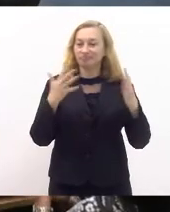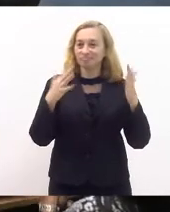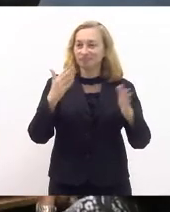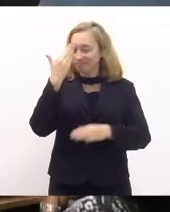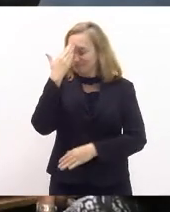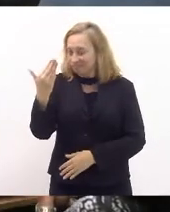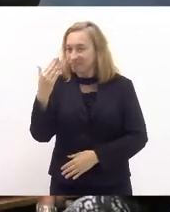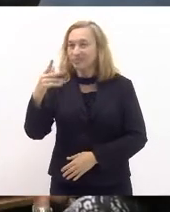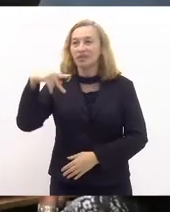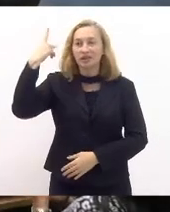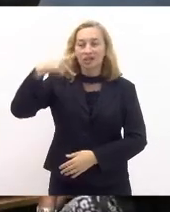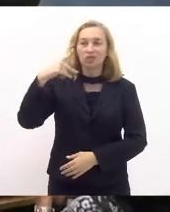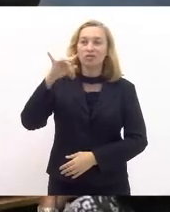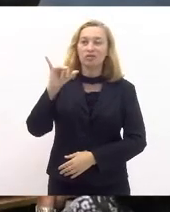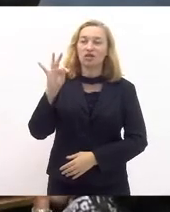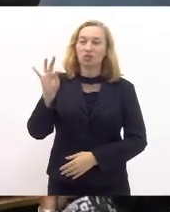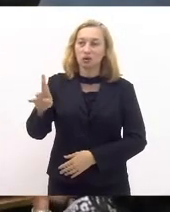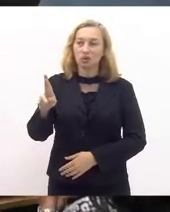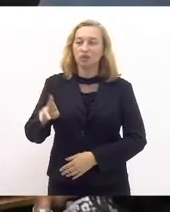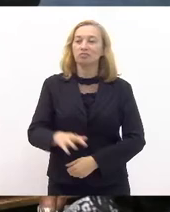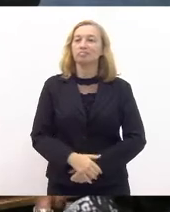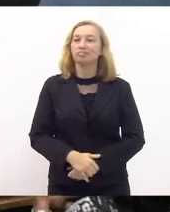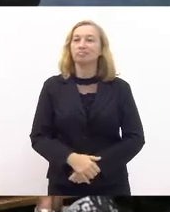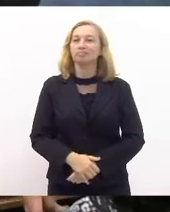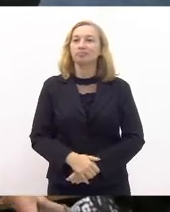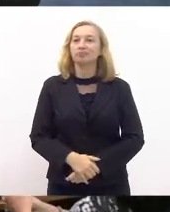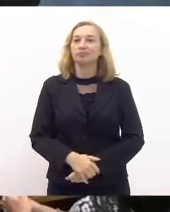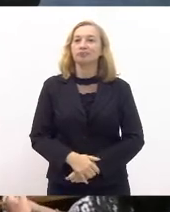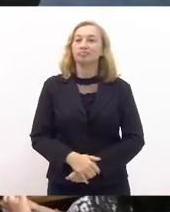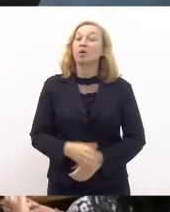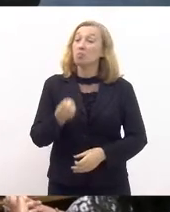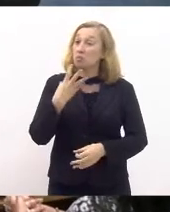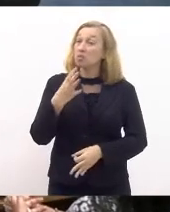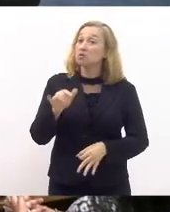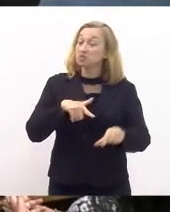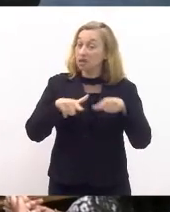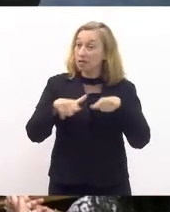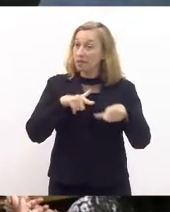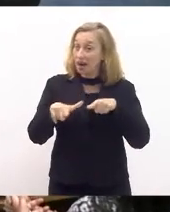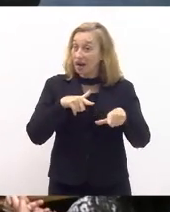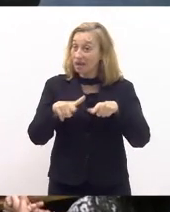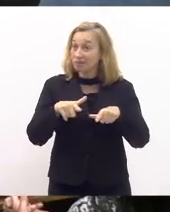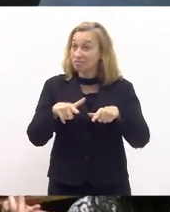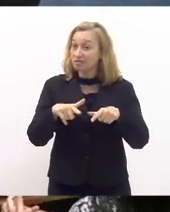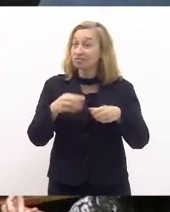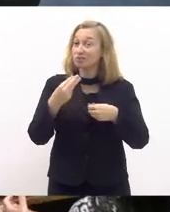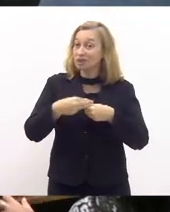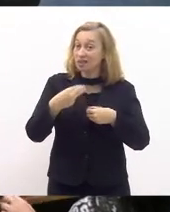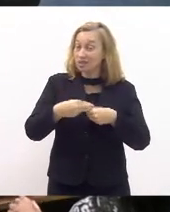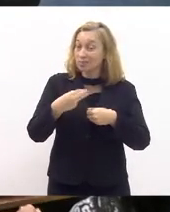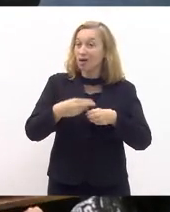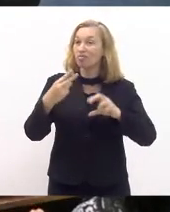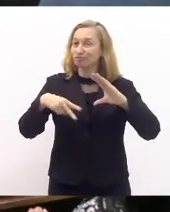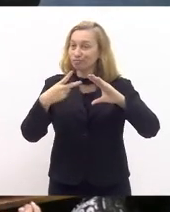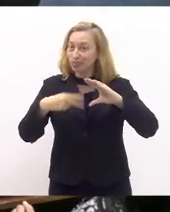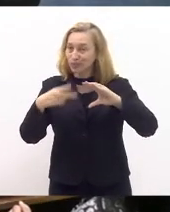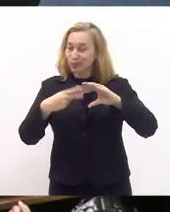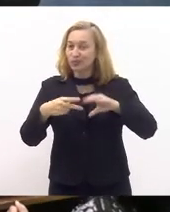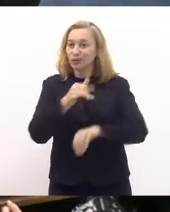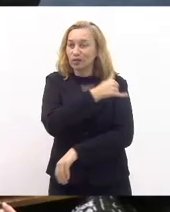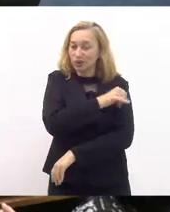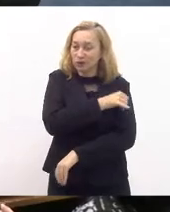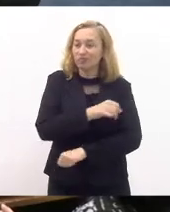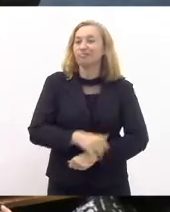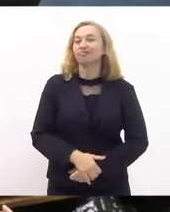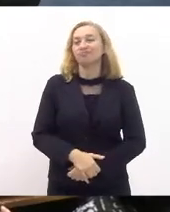Obrigado, vereador Vitor Hugo, que tem feito um belíssimo trabalho no Legislativo Municipal, na Câmara Municipal